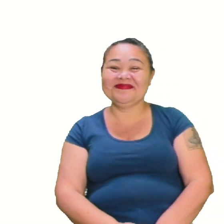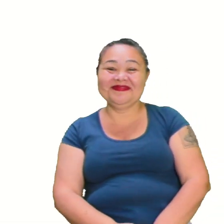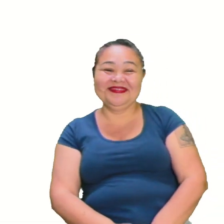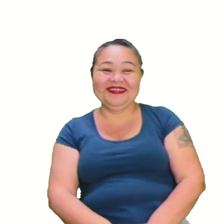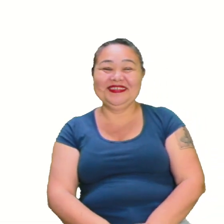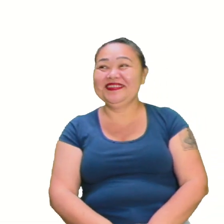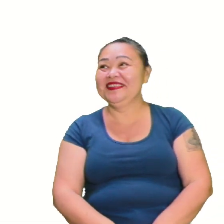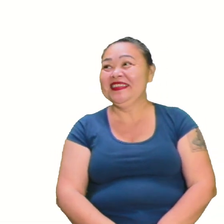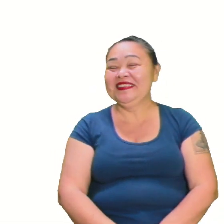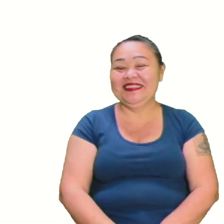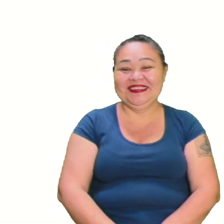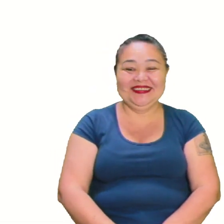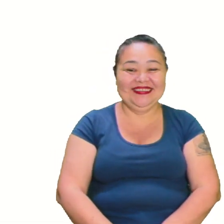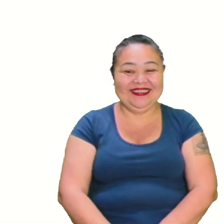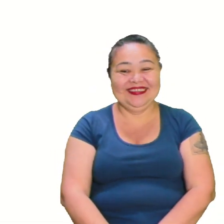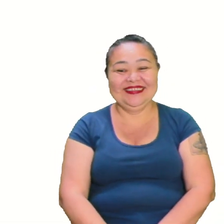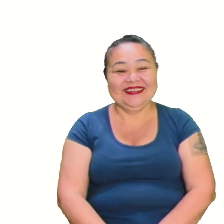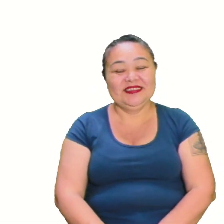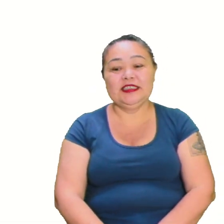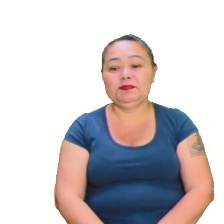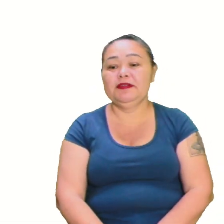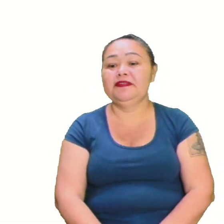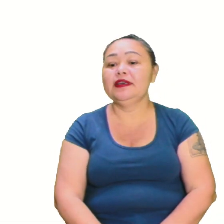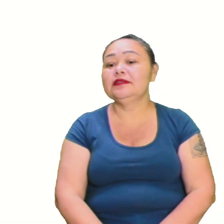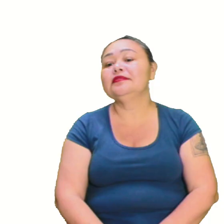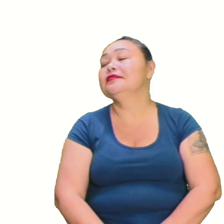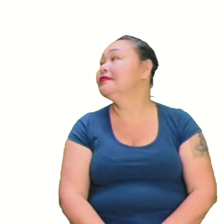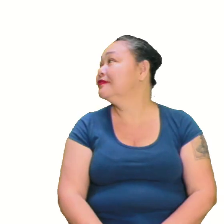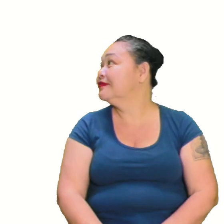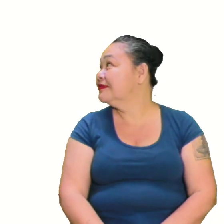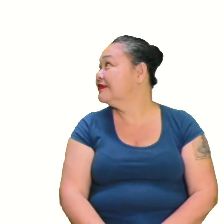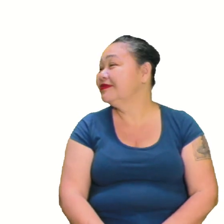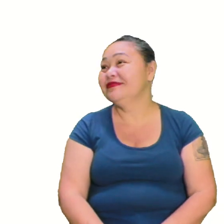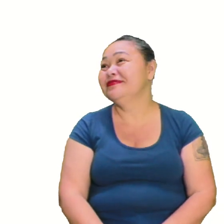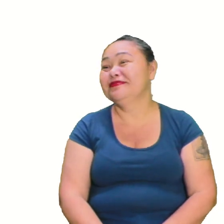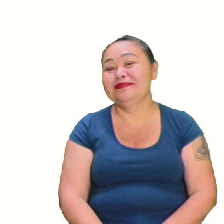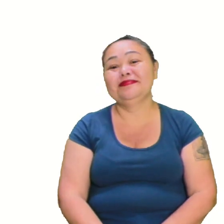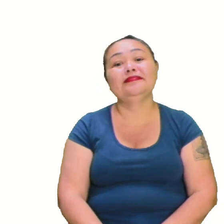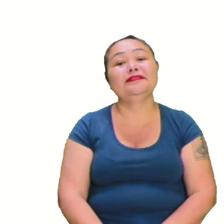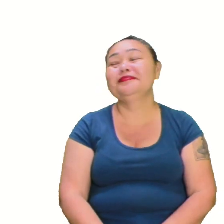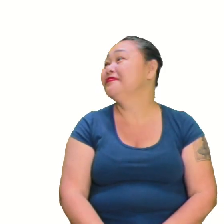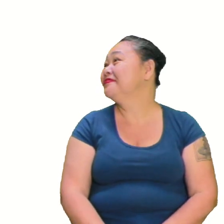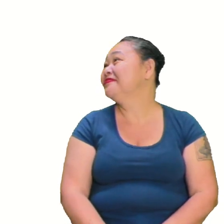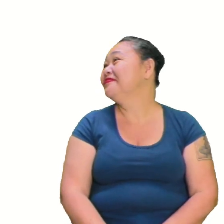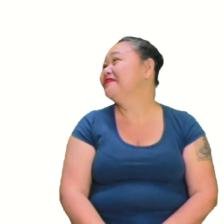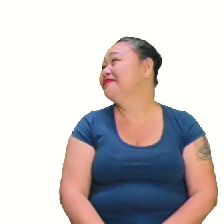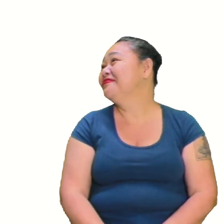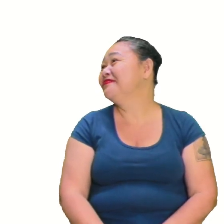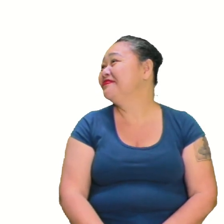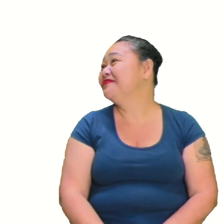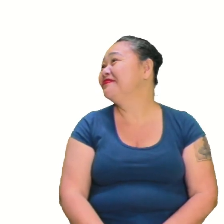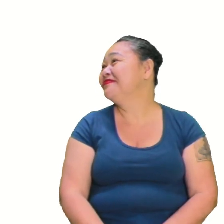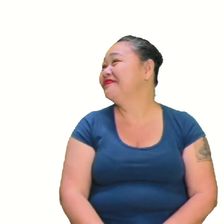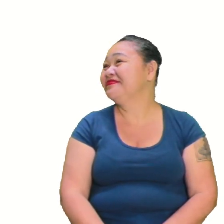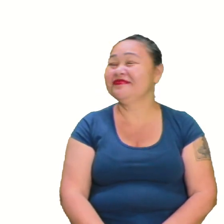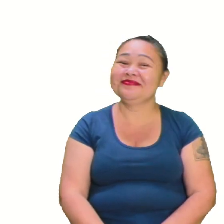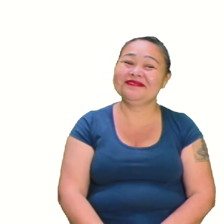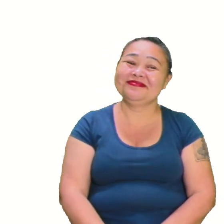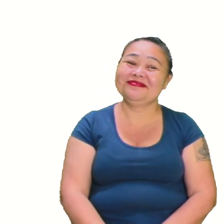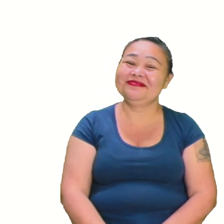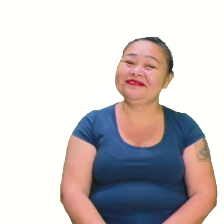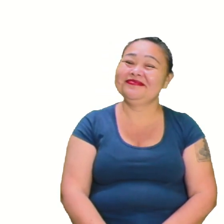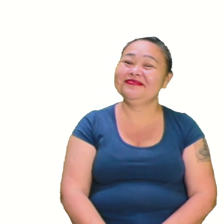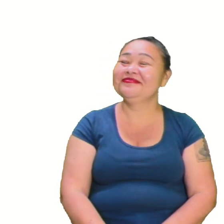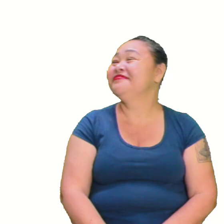ó. Tá. Deixa eu colocar aqui, tentar colocar aqui em cima. O outro Todo mundo colocou entendeu, né?